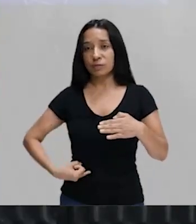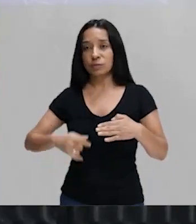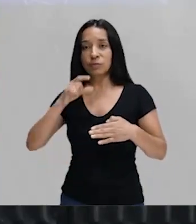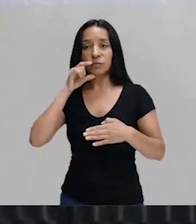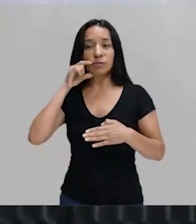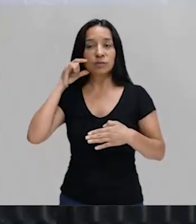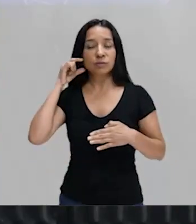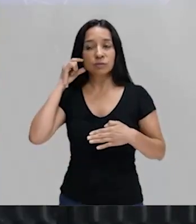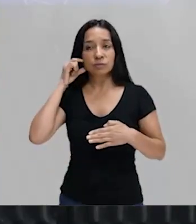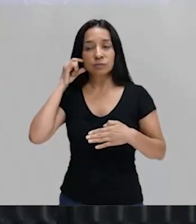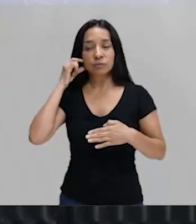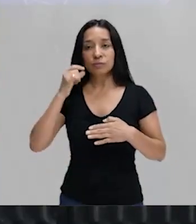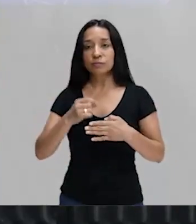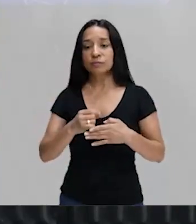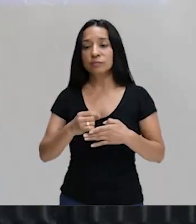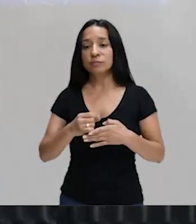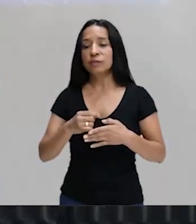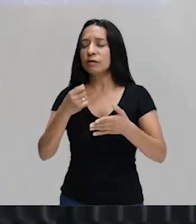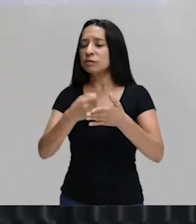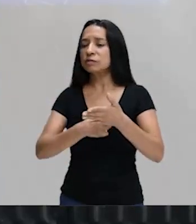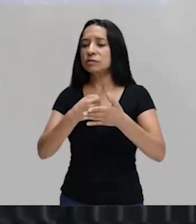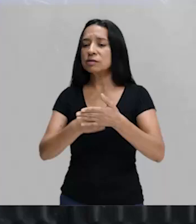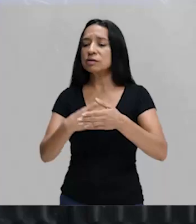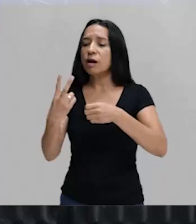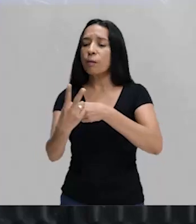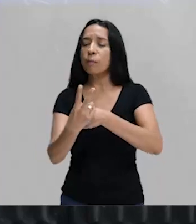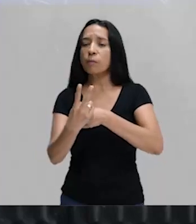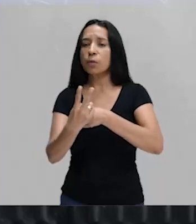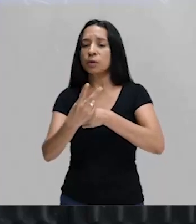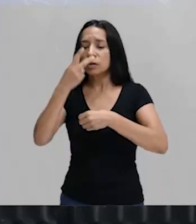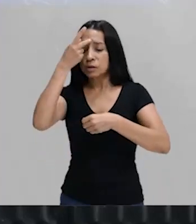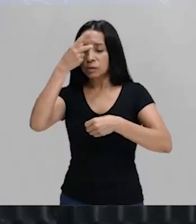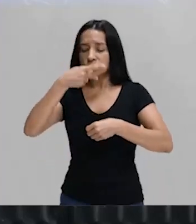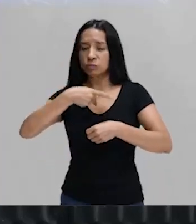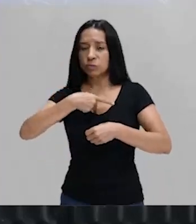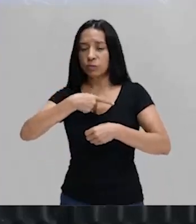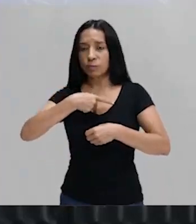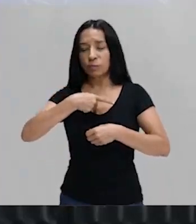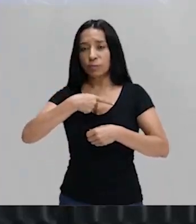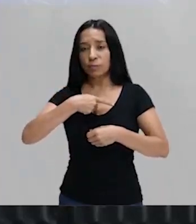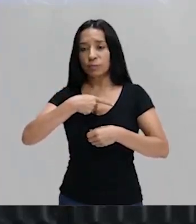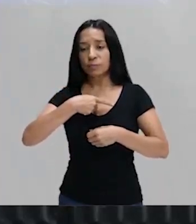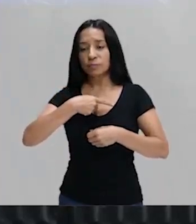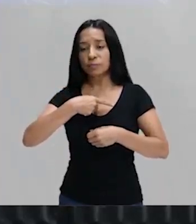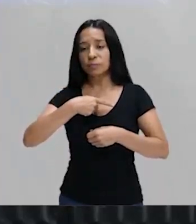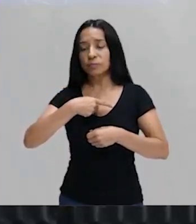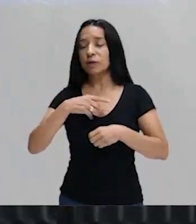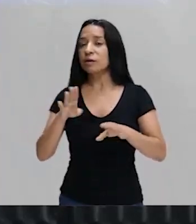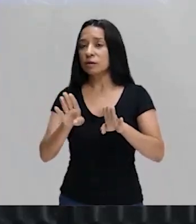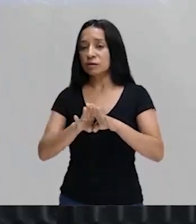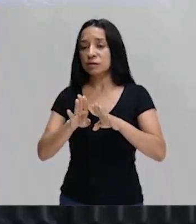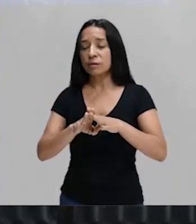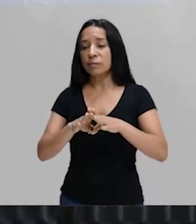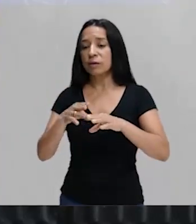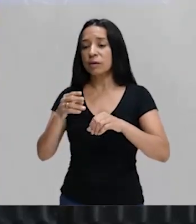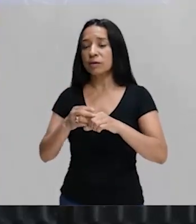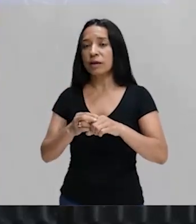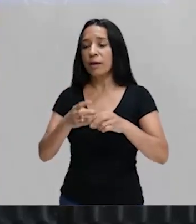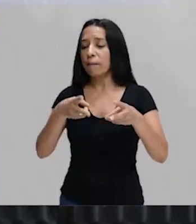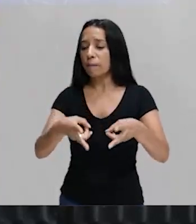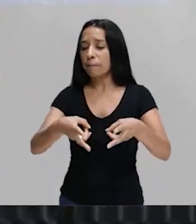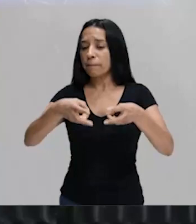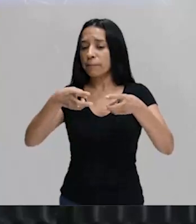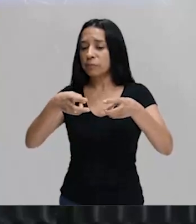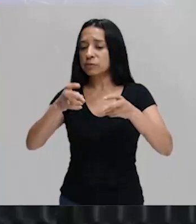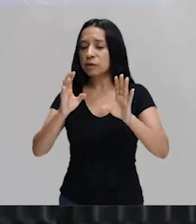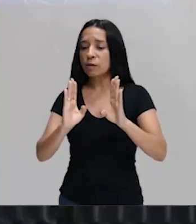forma dele tentar proteger a sua imagem. E, ao mesmo tempo, buscar o centralismo político.